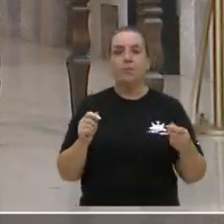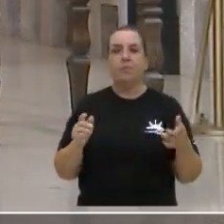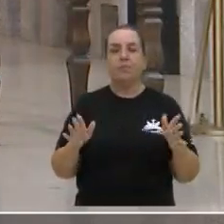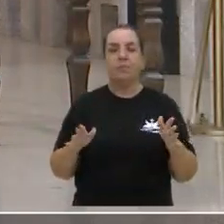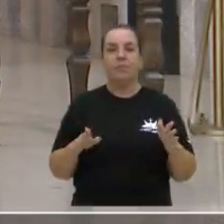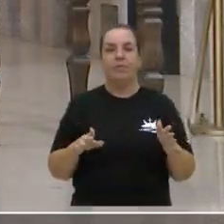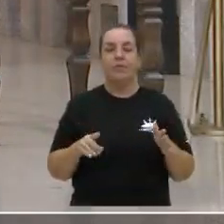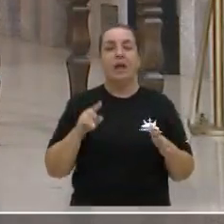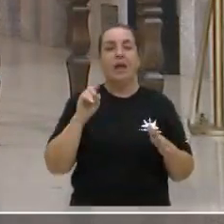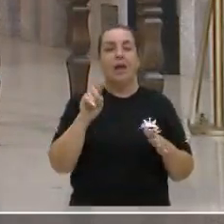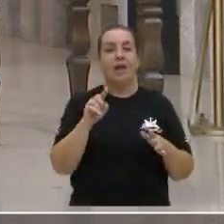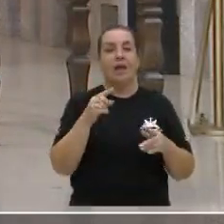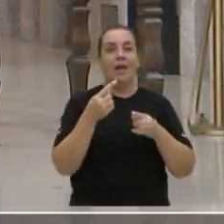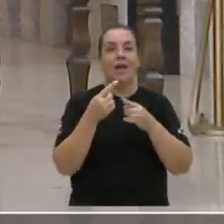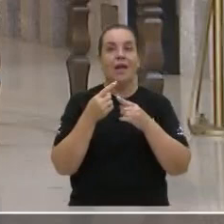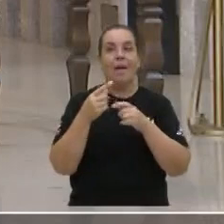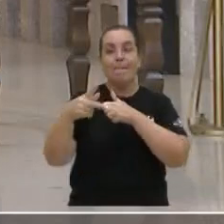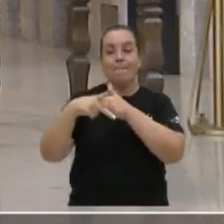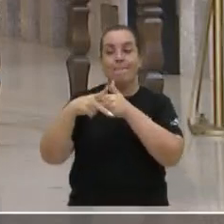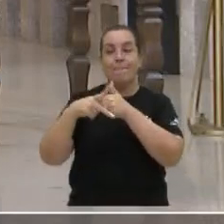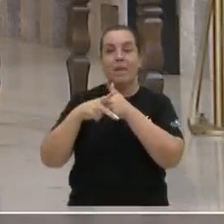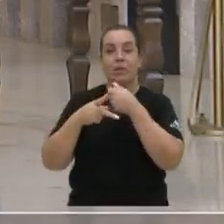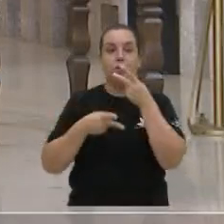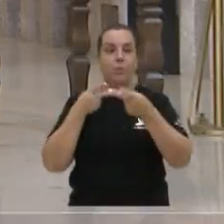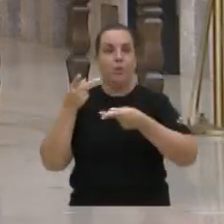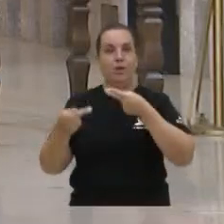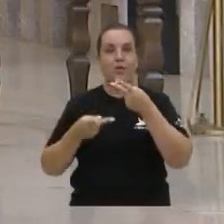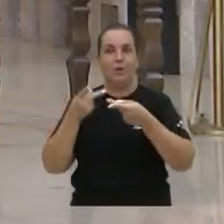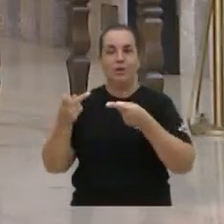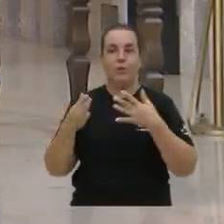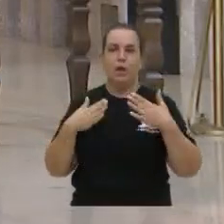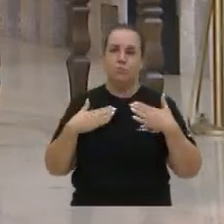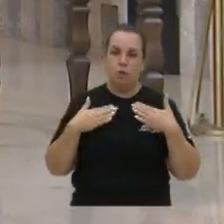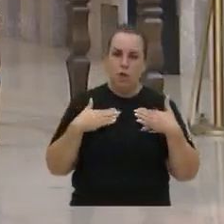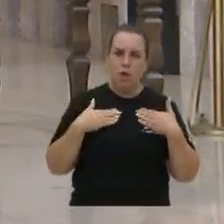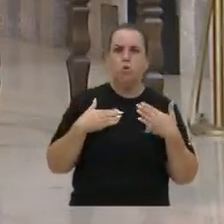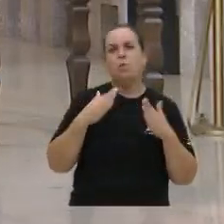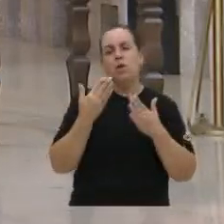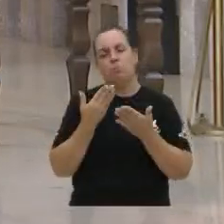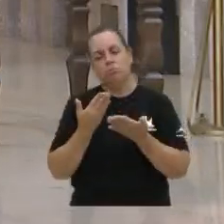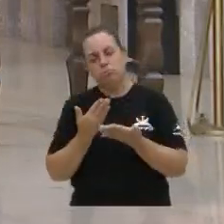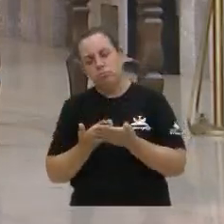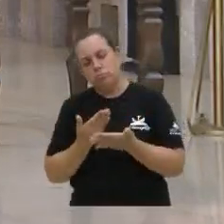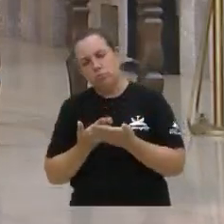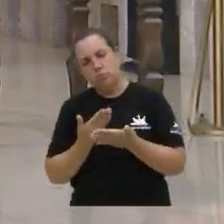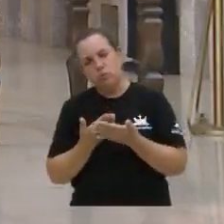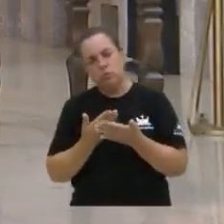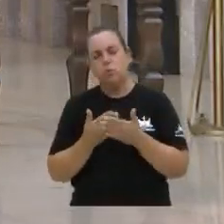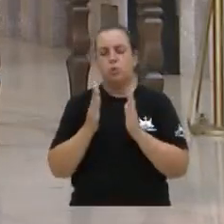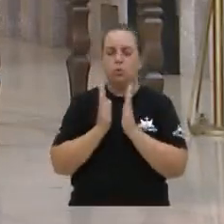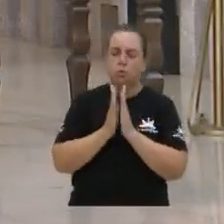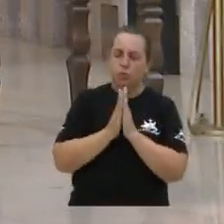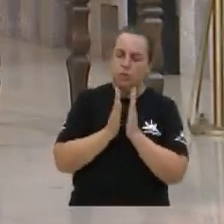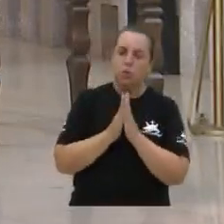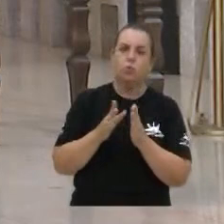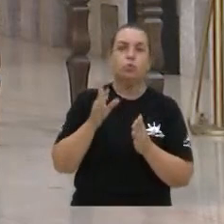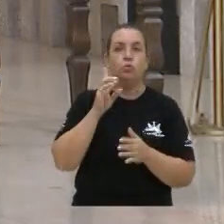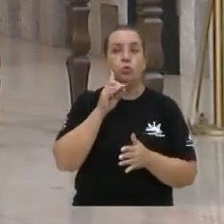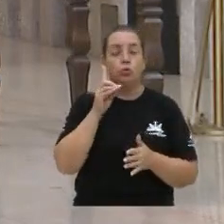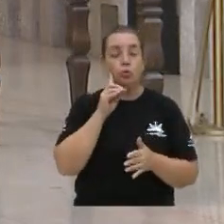um discurso de São Pedro. E eu, na minha lexio divina, na minha preparação,